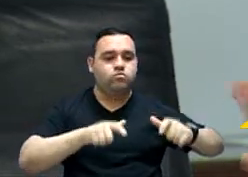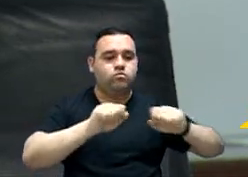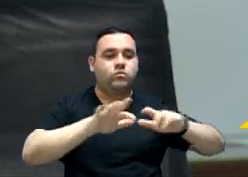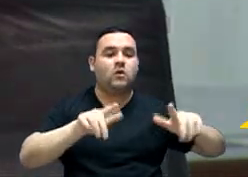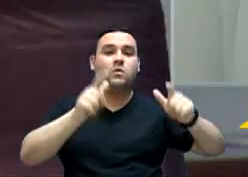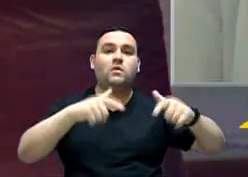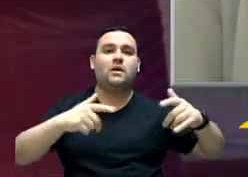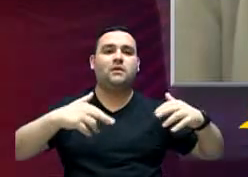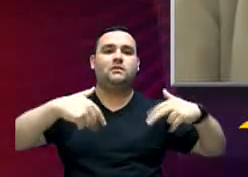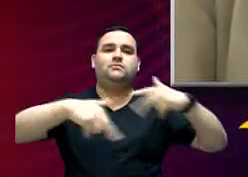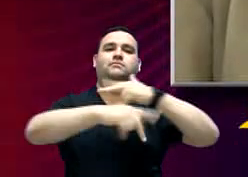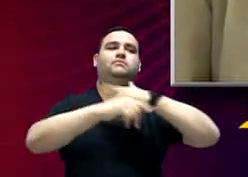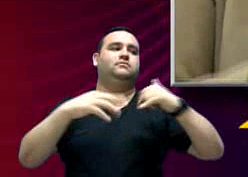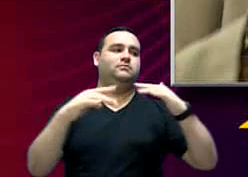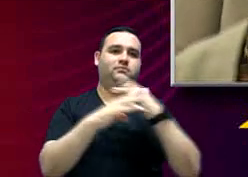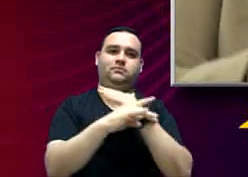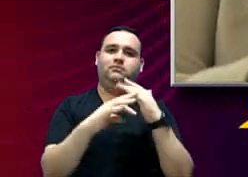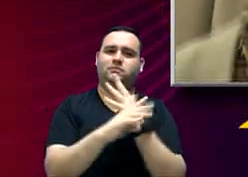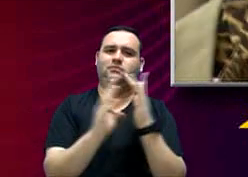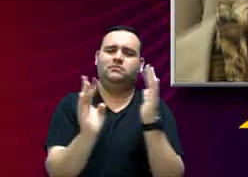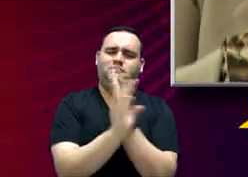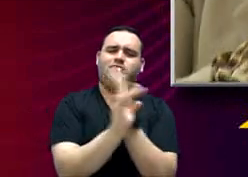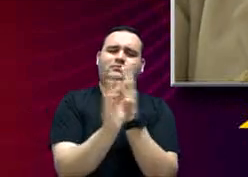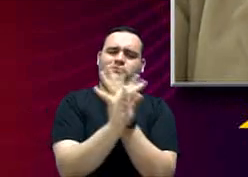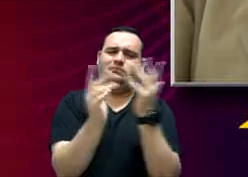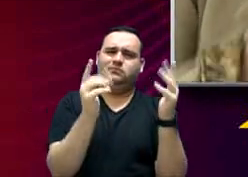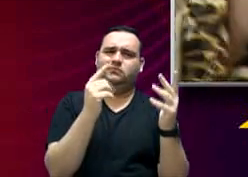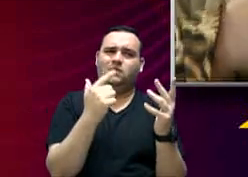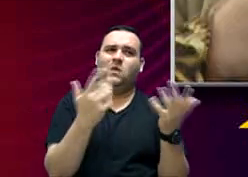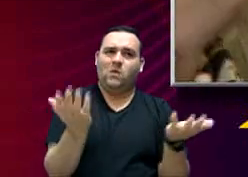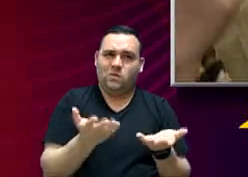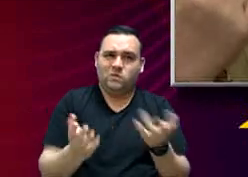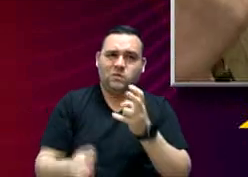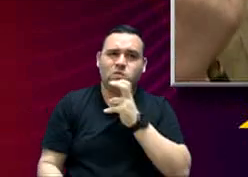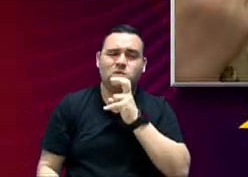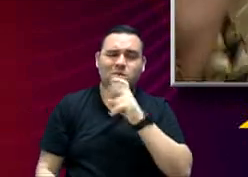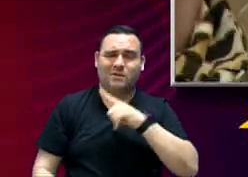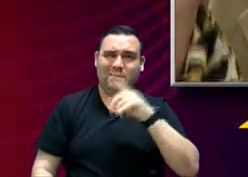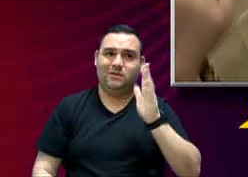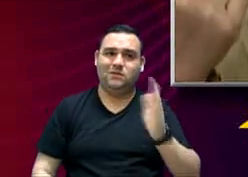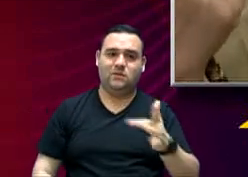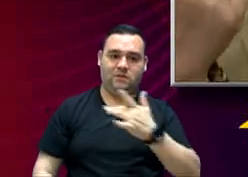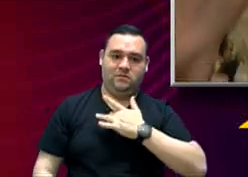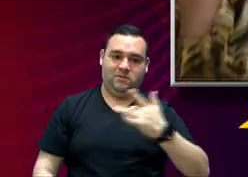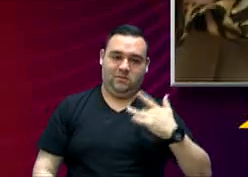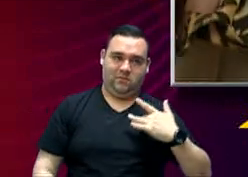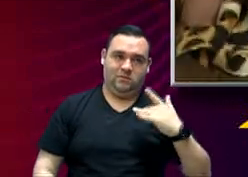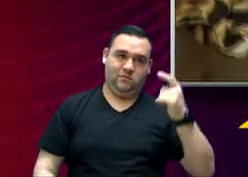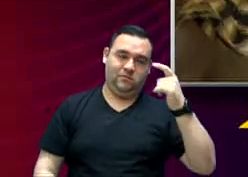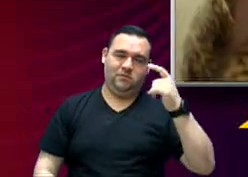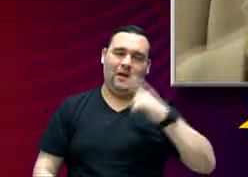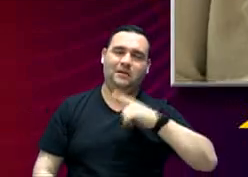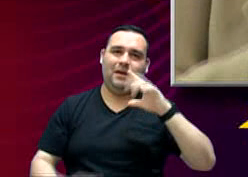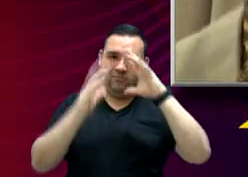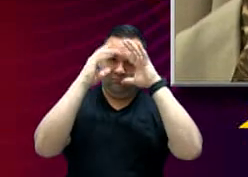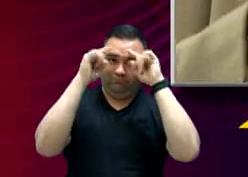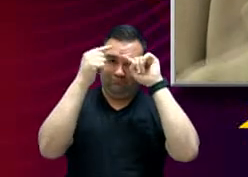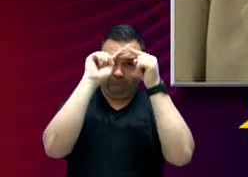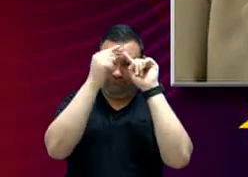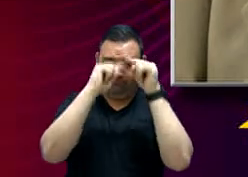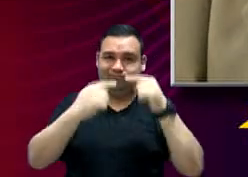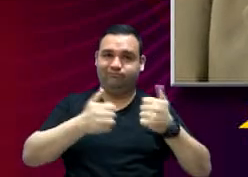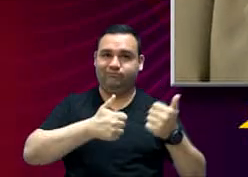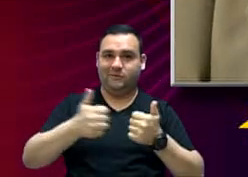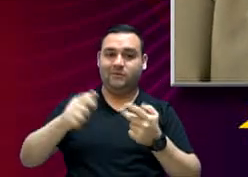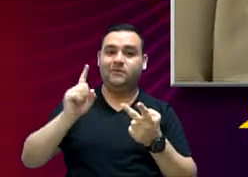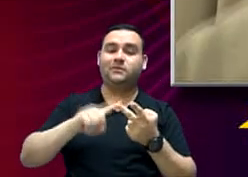zona urbana da cidade. Entendi. E Sorocaba já celebrou, tanto na saúde mental quanto na